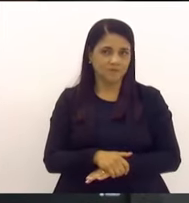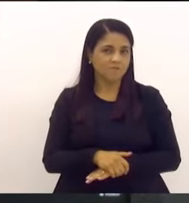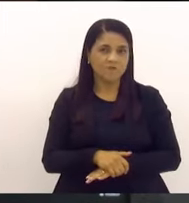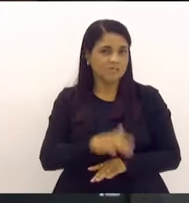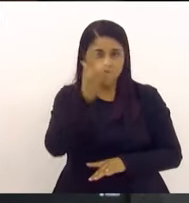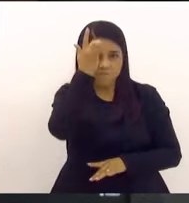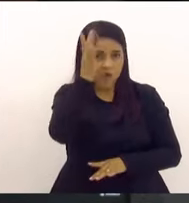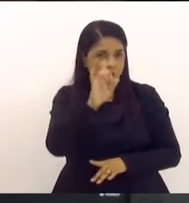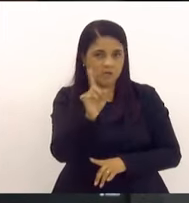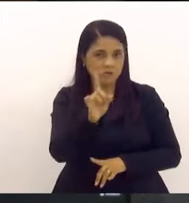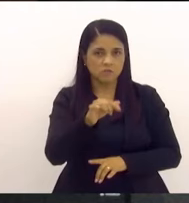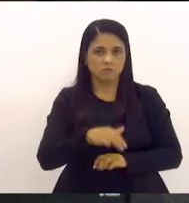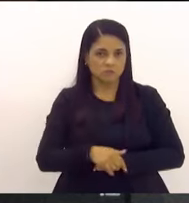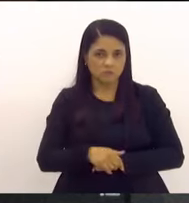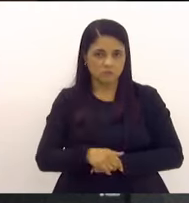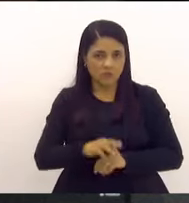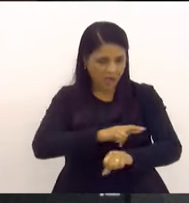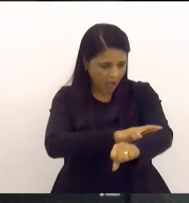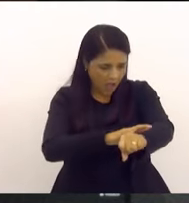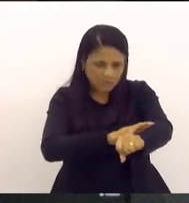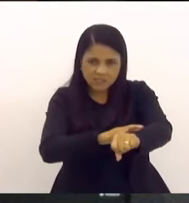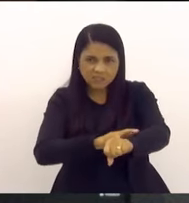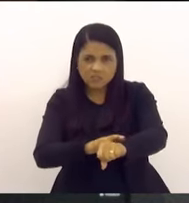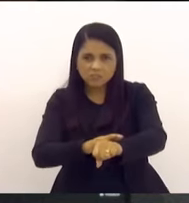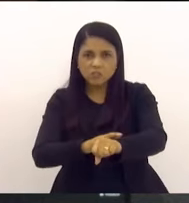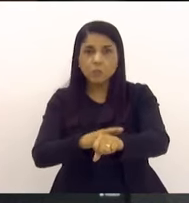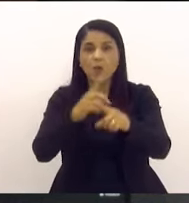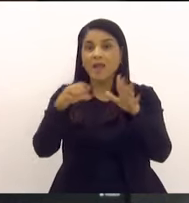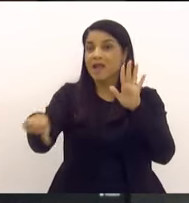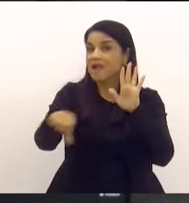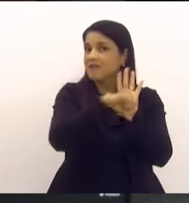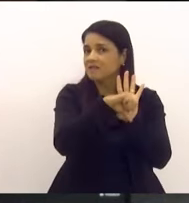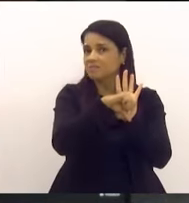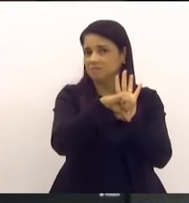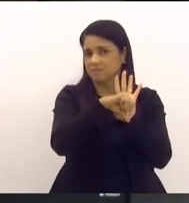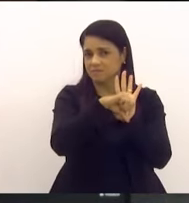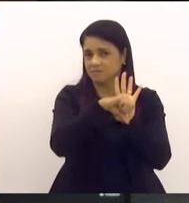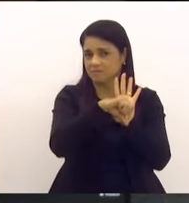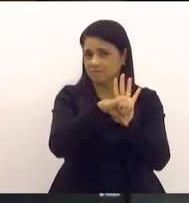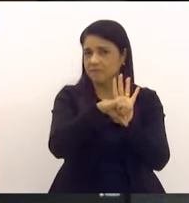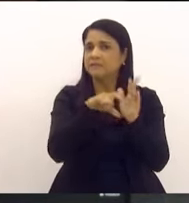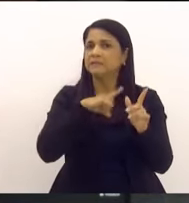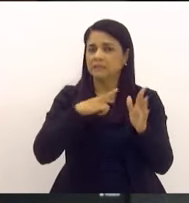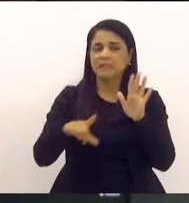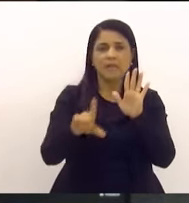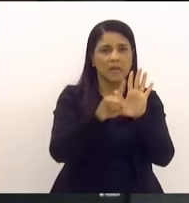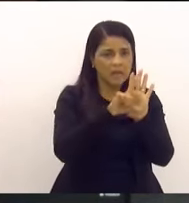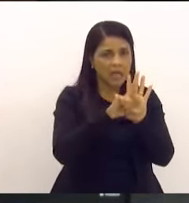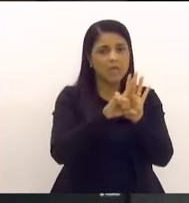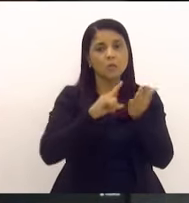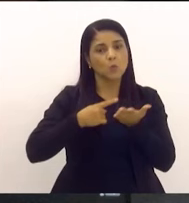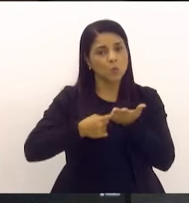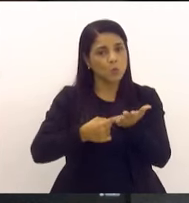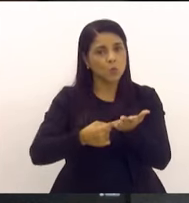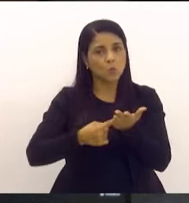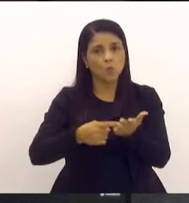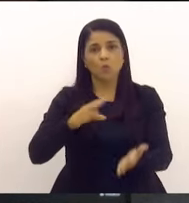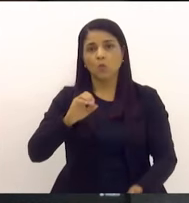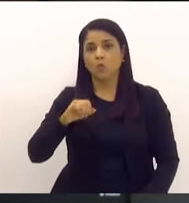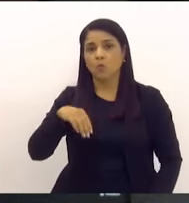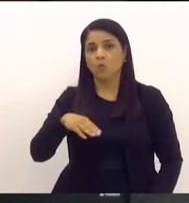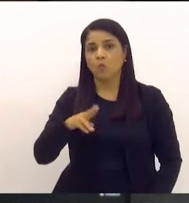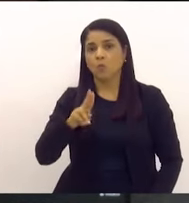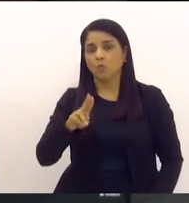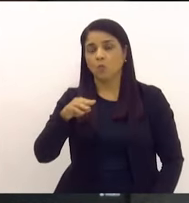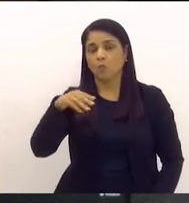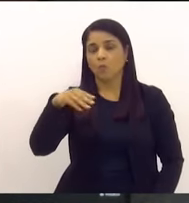vai ter mole para quem cometer racismo. Racismo é crime. Nós temos leis e a comissão do Cumpra-se se associa a isso.